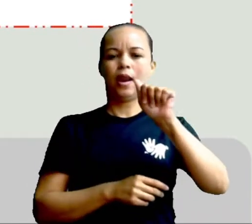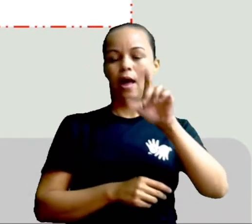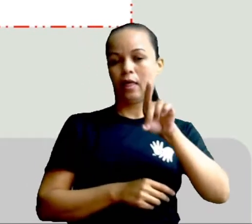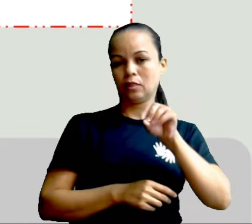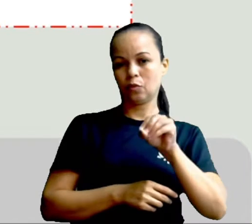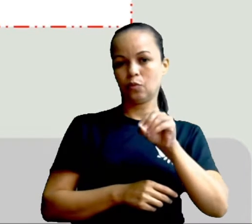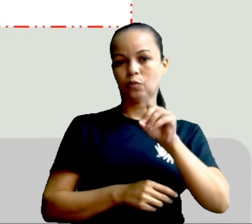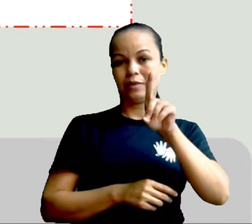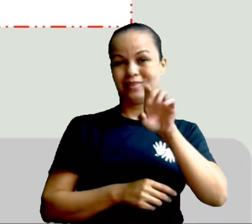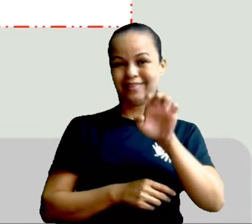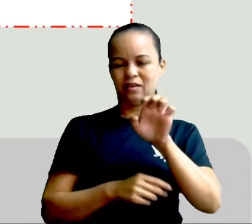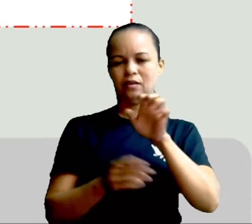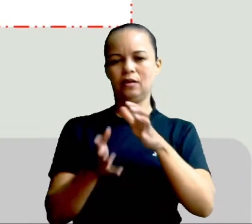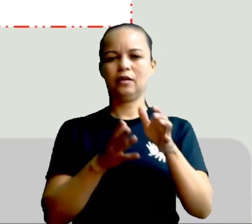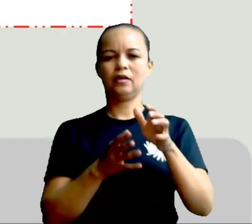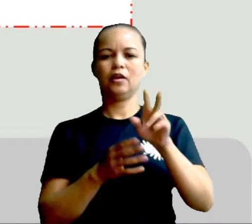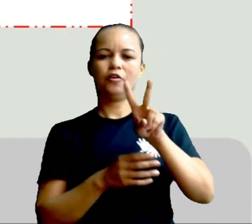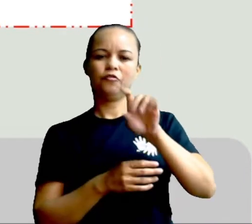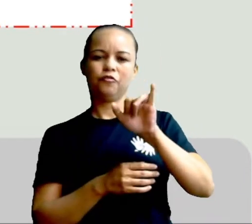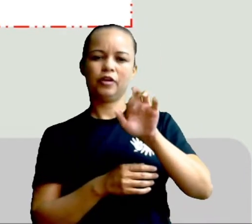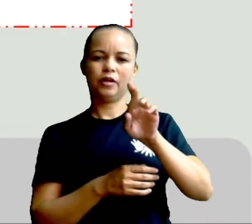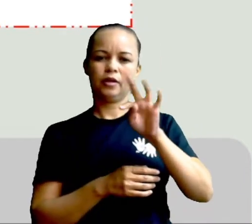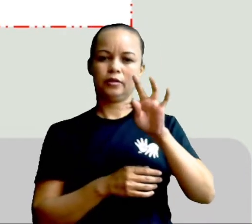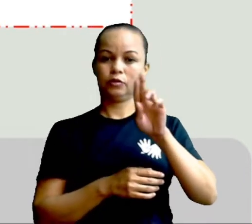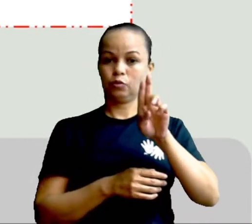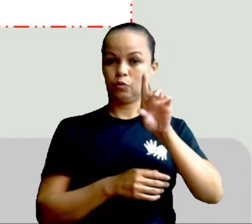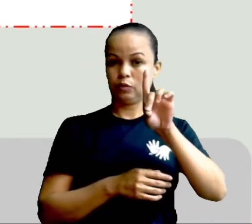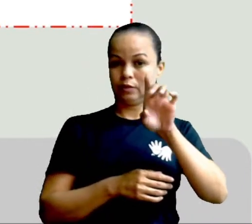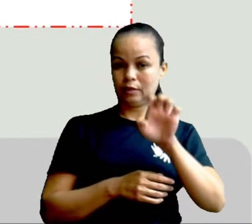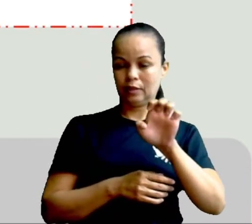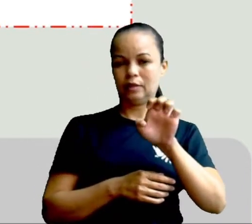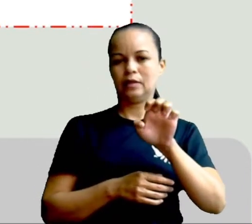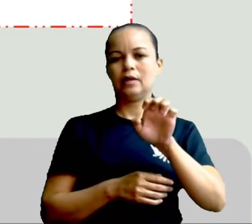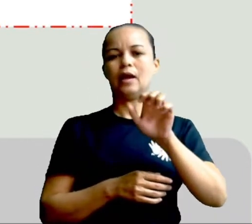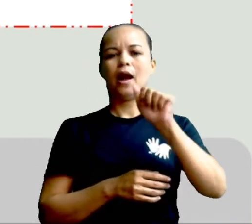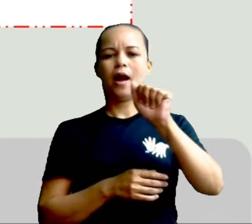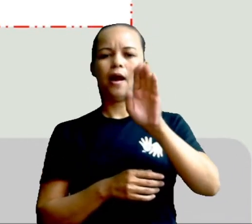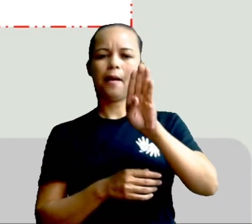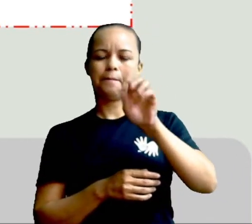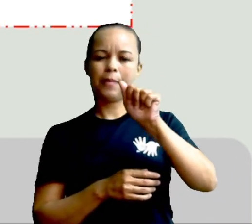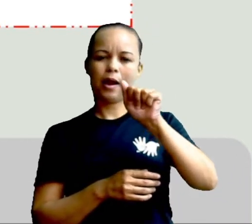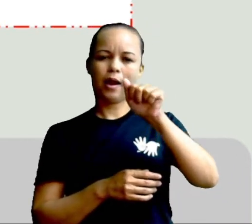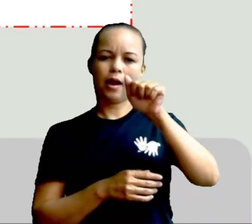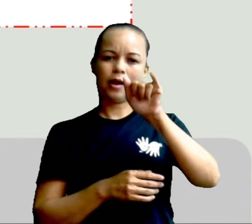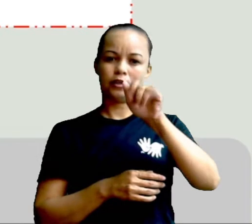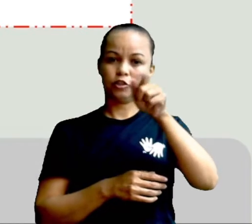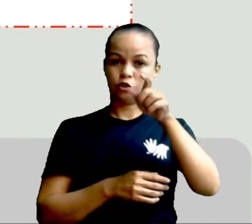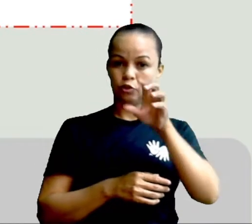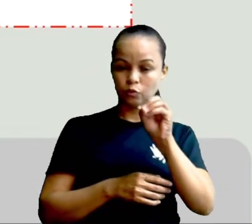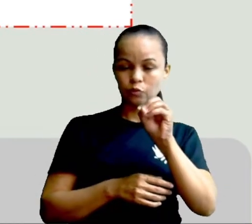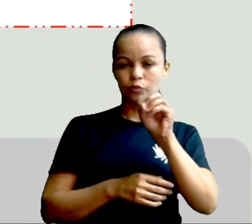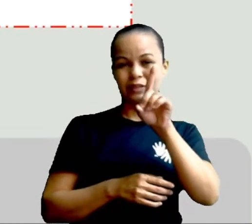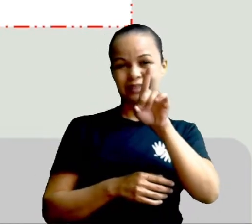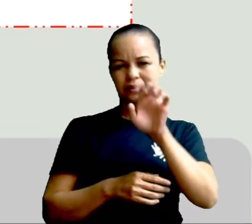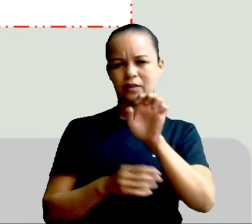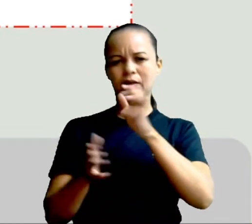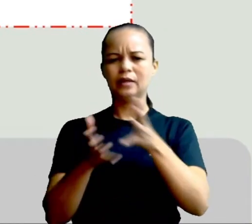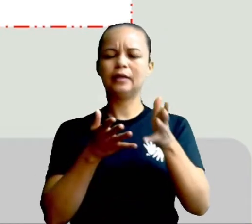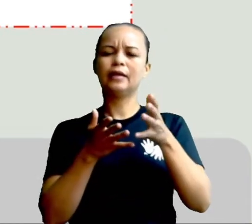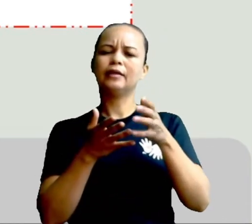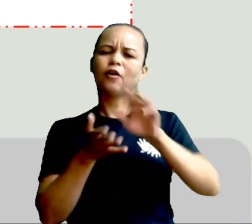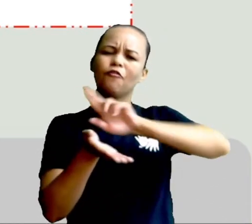lado de, em virtude de, apesar de, abaixo de, ao redor